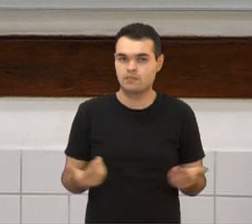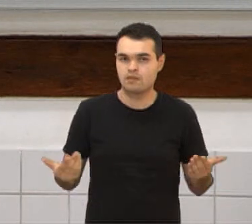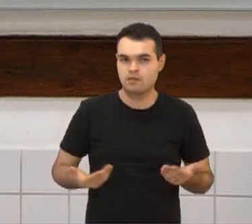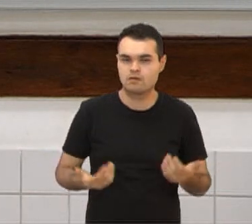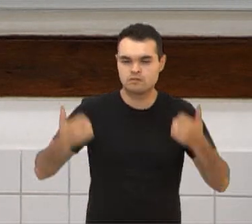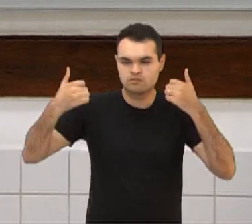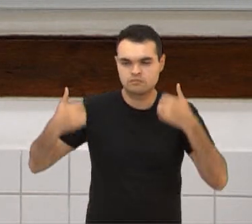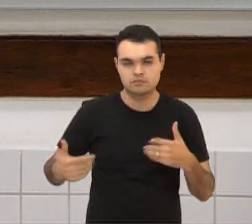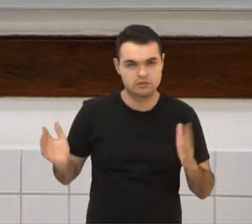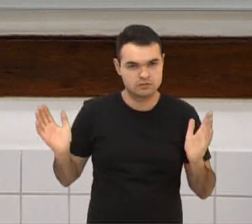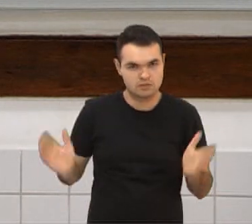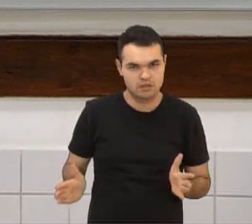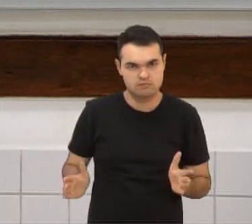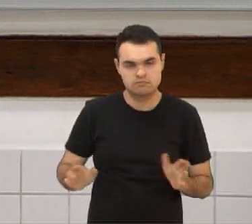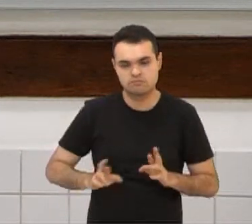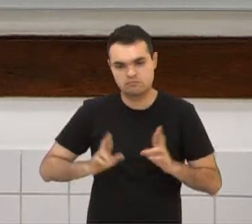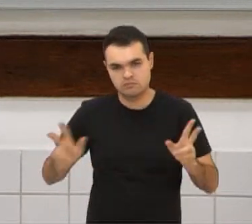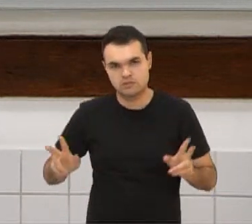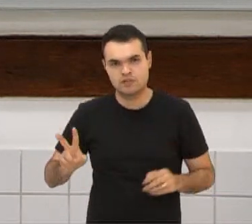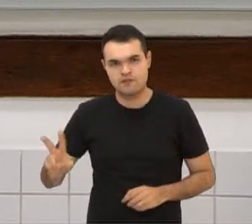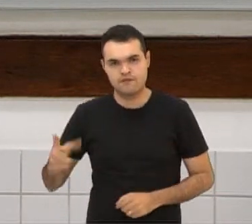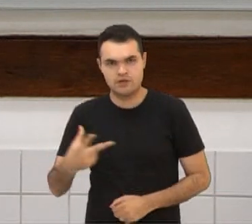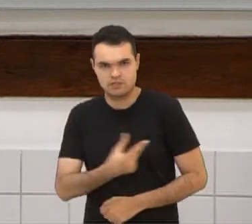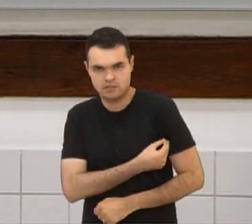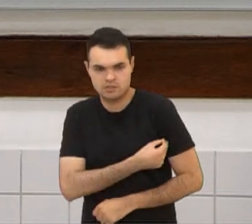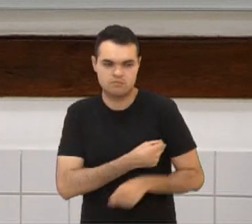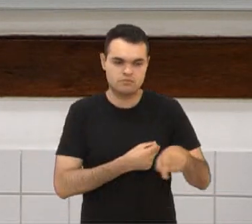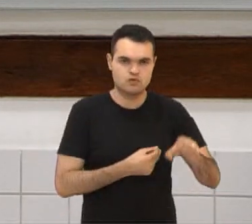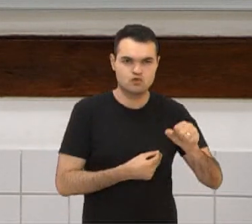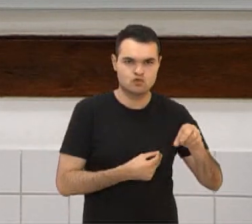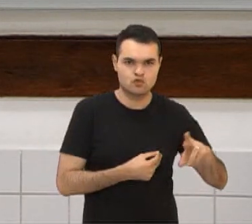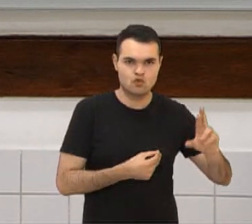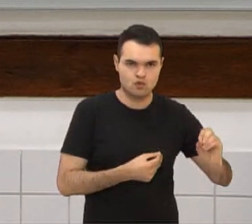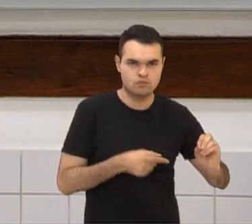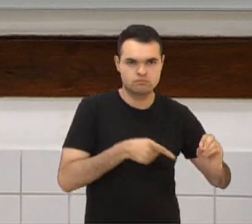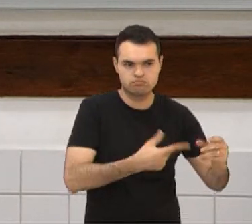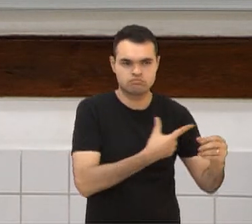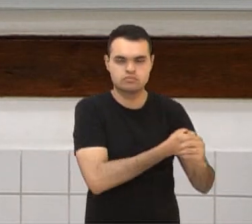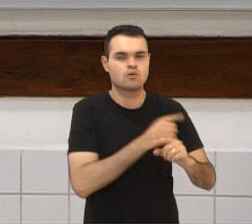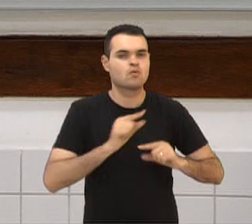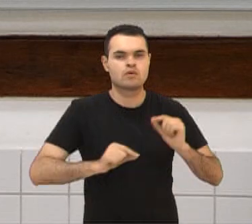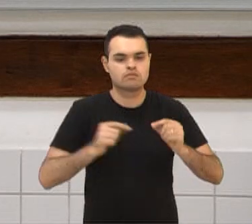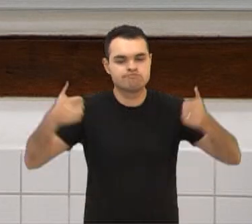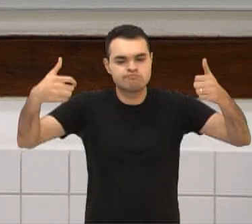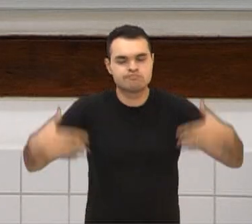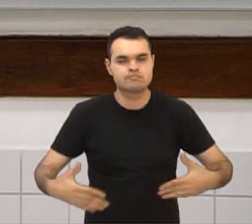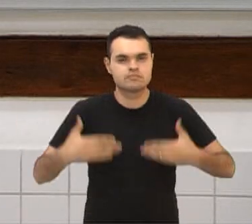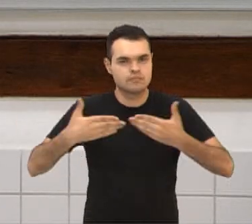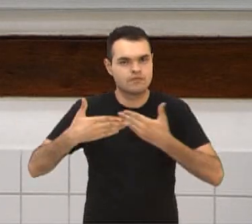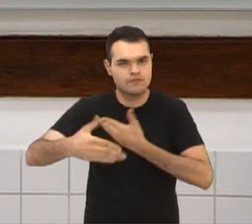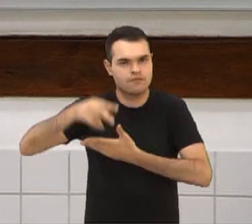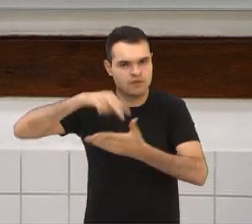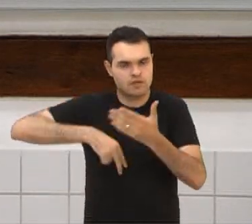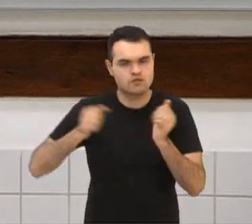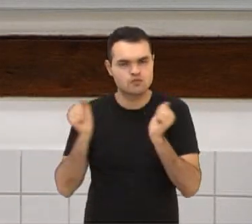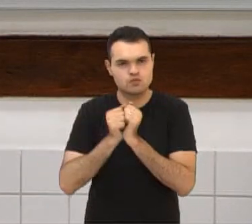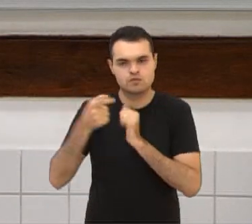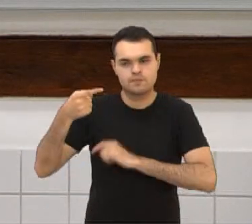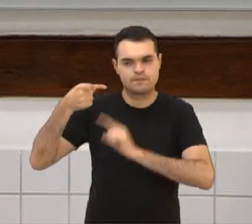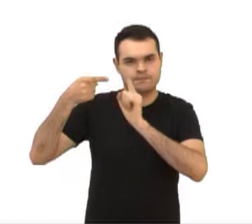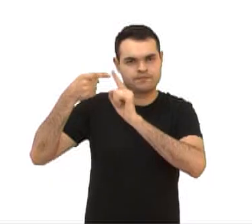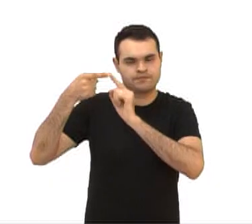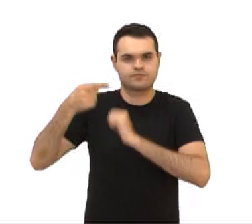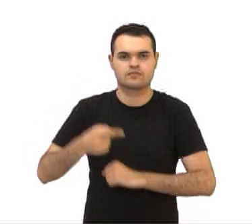Agora que eu já expliquei para você a diferença entre o soro e a vacina, provavelmente você já conseguiu responder essa questão com mais facilidade. Vamos ler as alternativas juntos? Olha